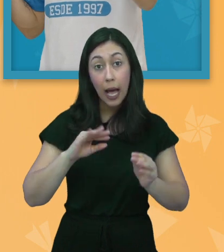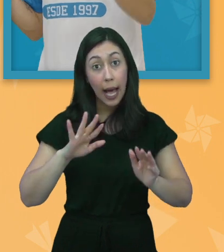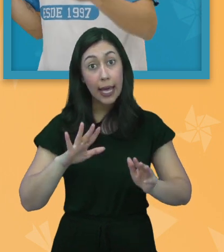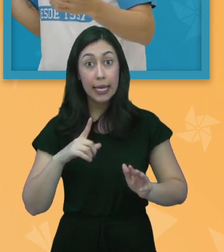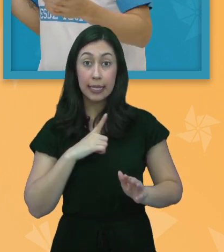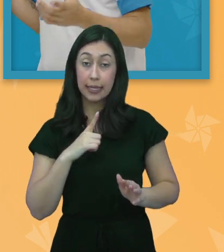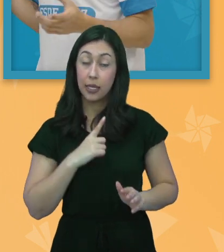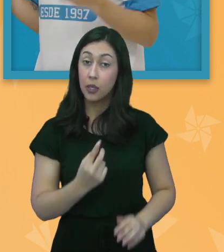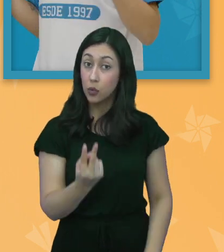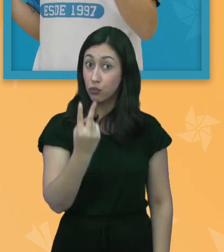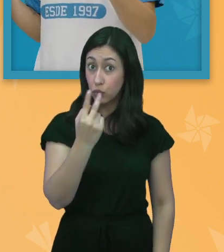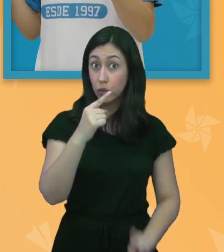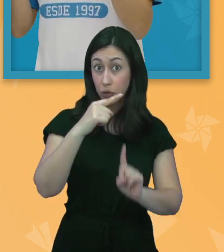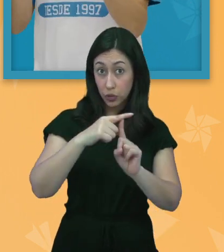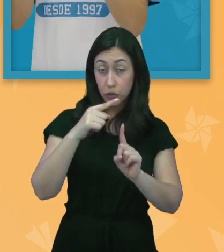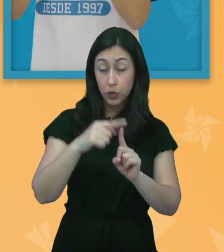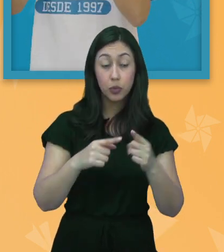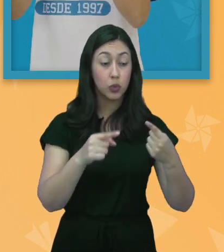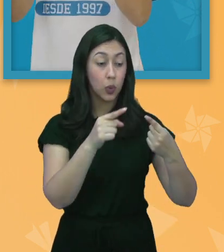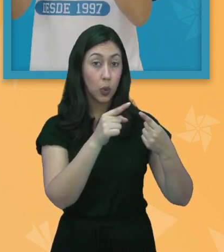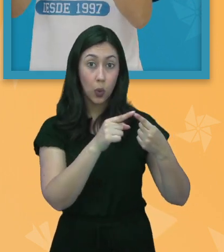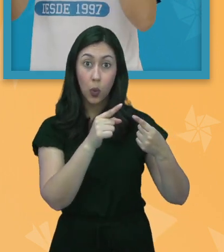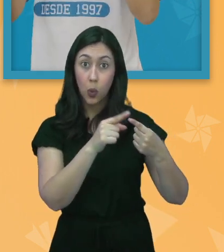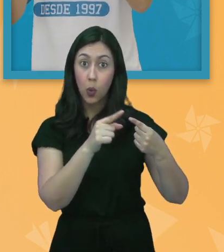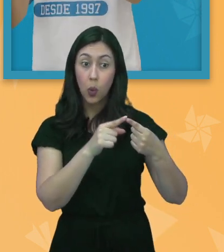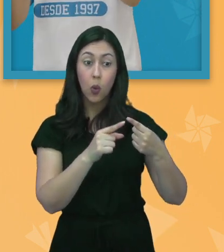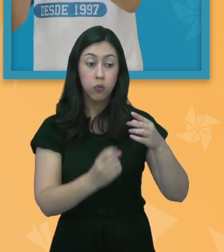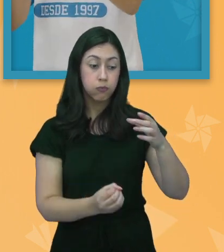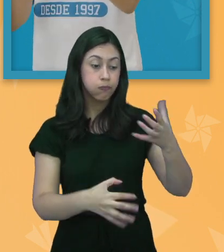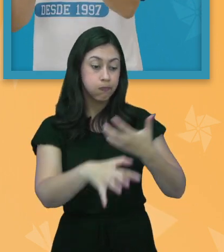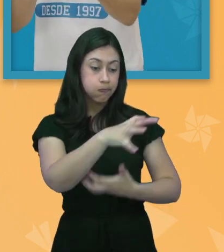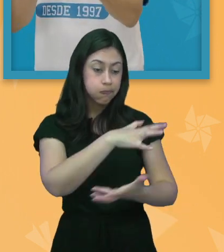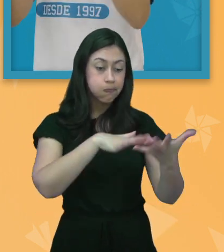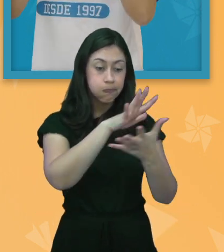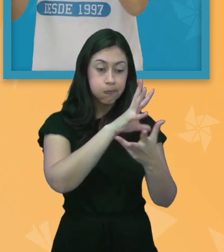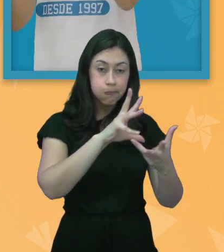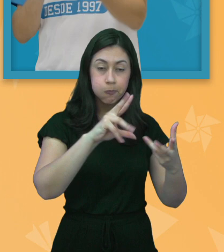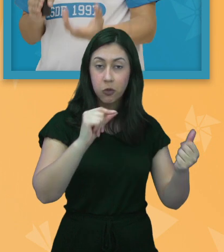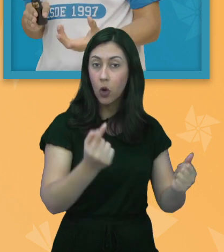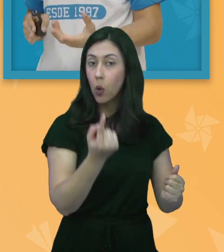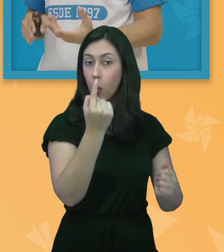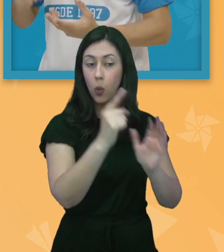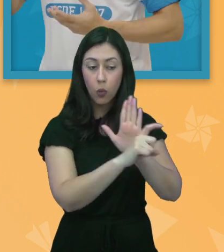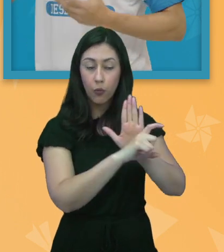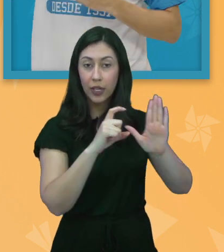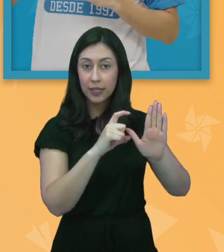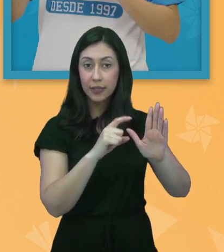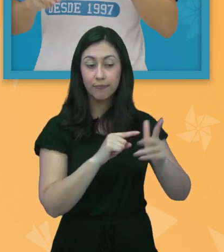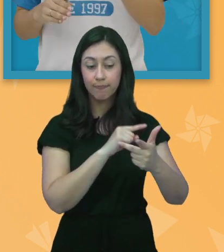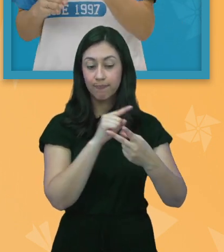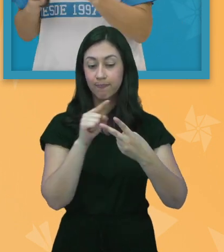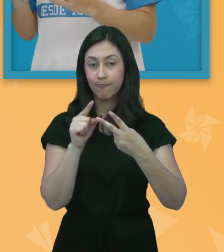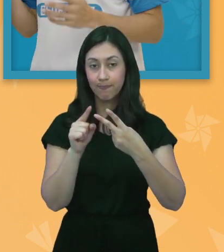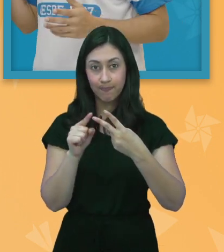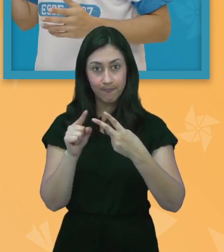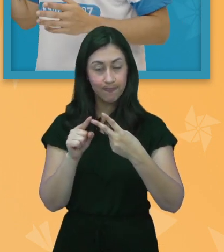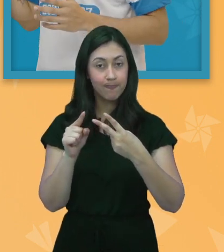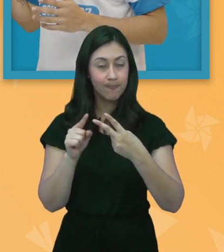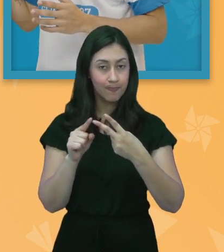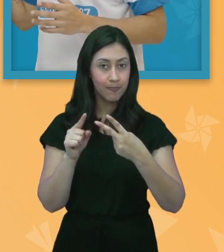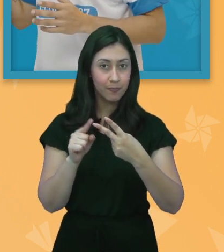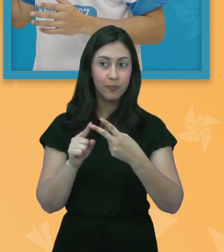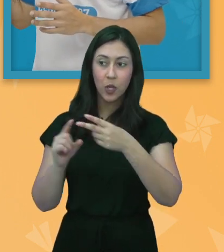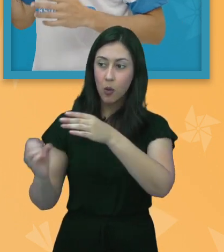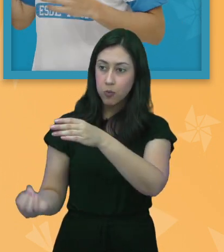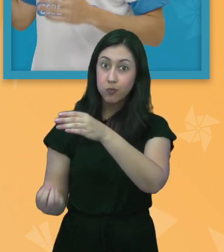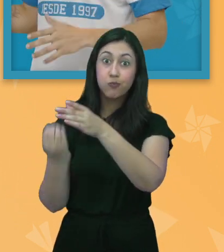sistemas homogêneos, onde sempre de fato serão sistemas monofásicos, né, com uma única fase, e as misturas que